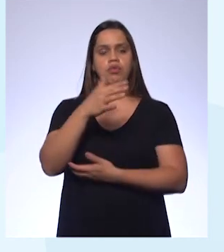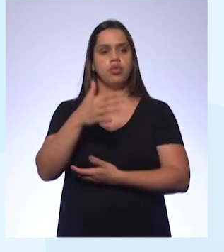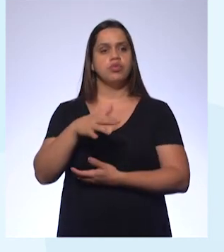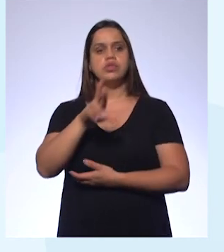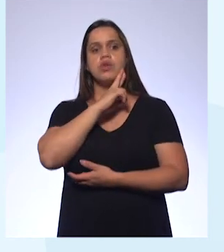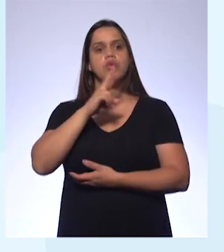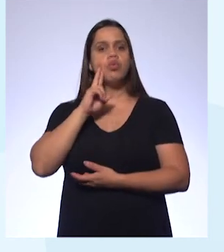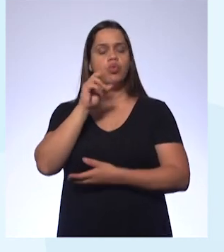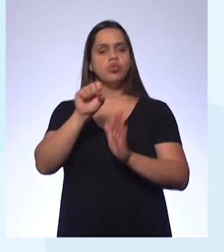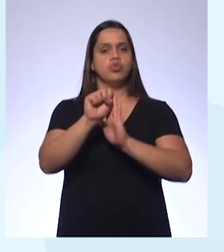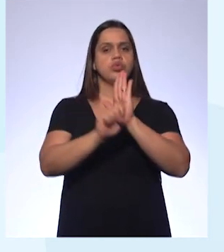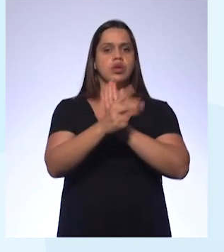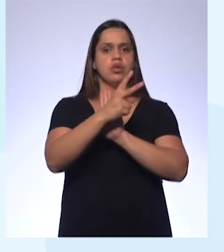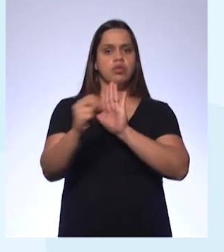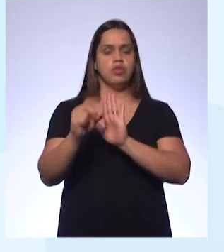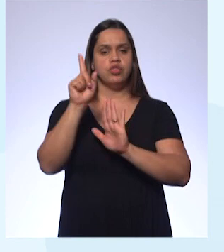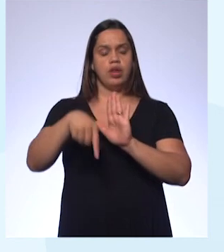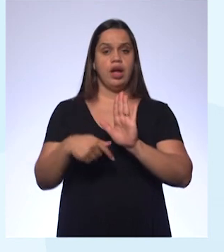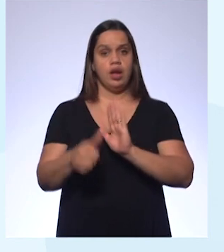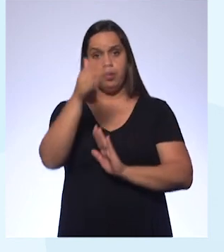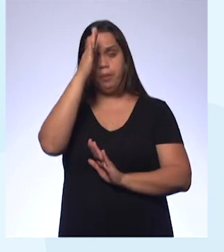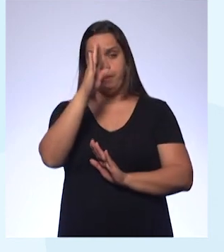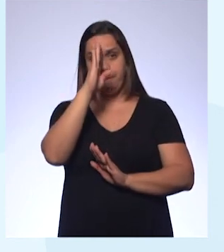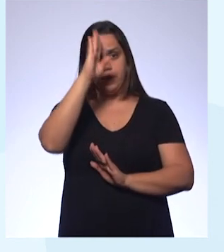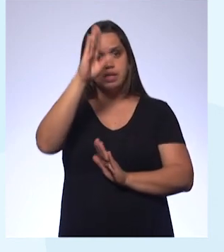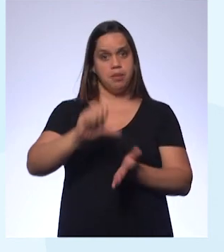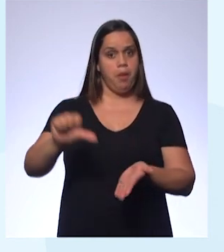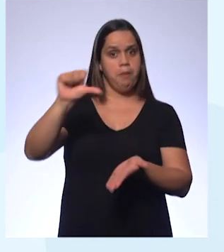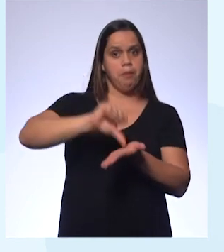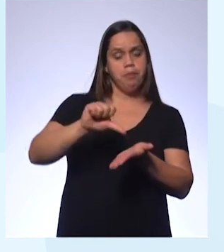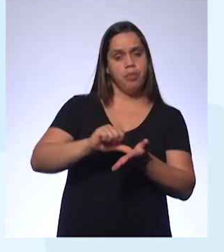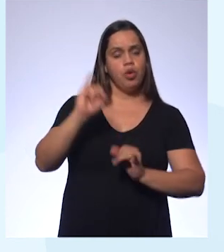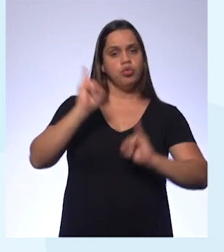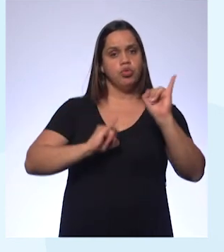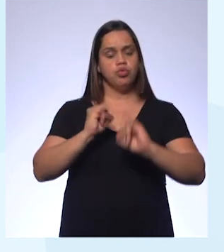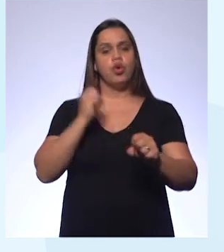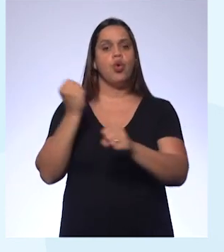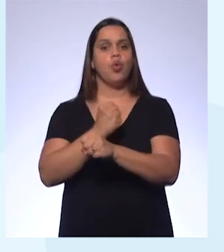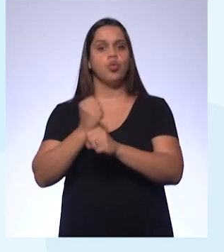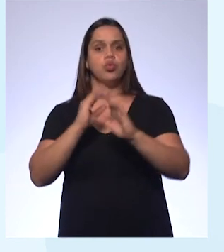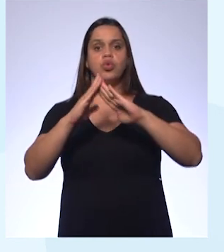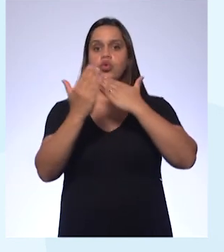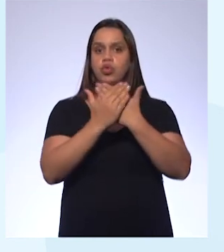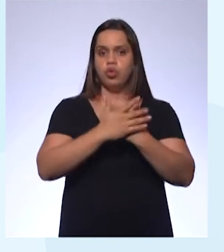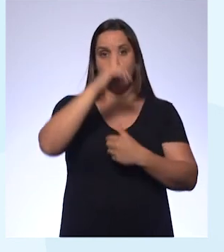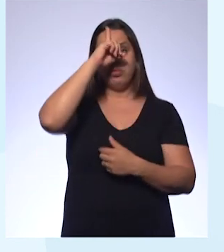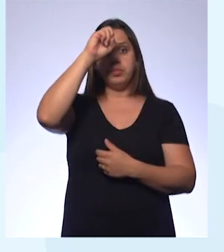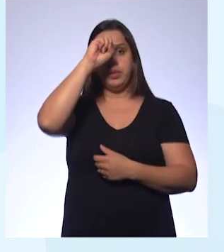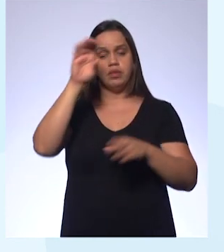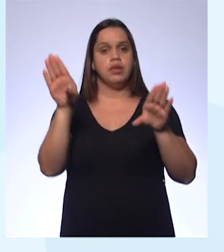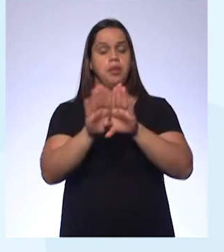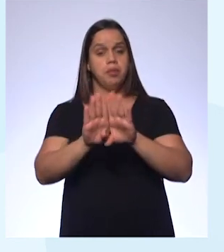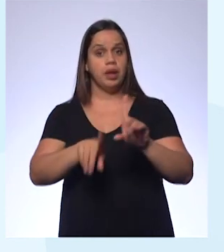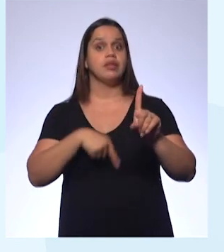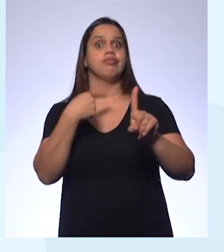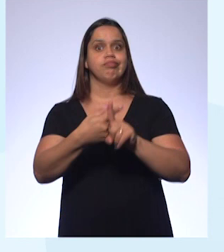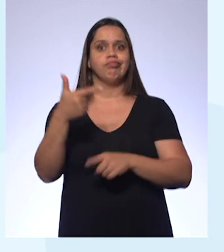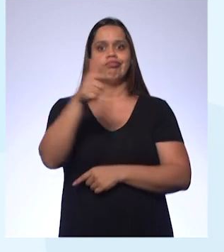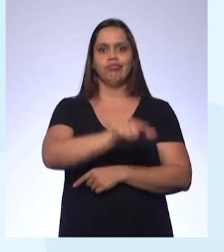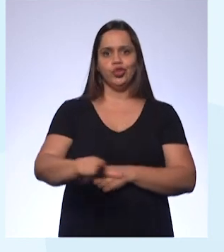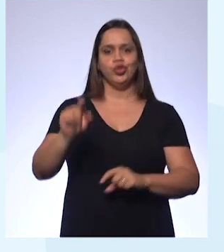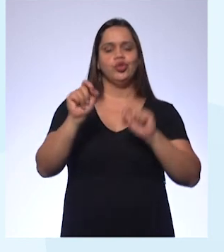século XX, era um dos principais polos industriais da Rússia, construiu escolas e hospitais, né? Mais uma vez